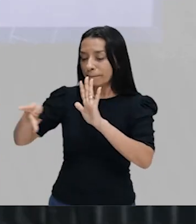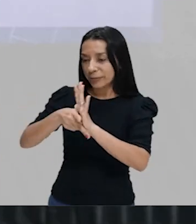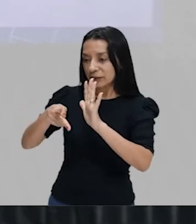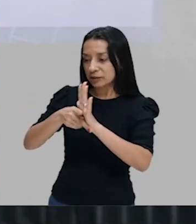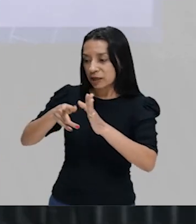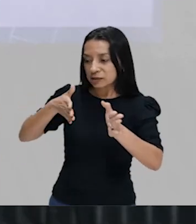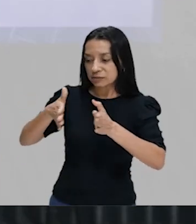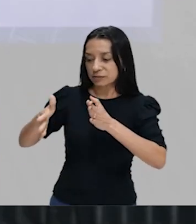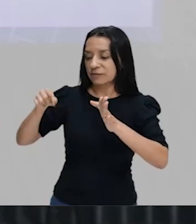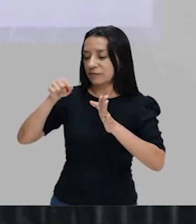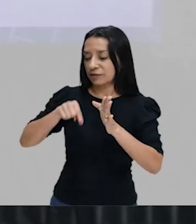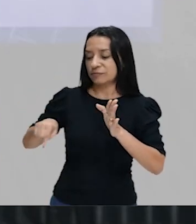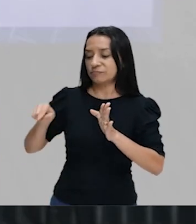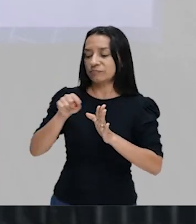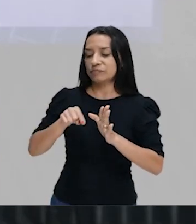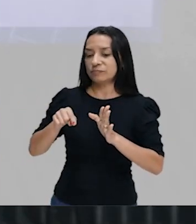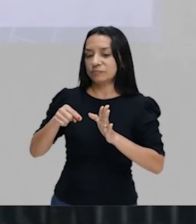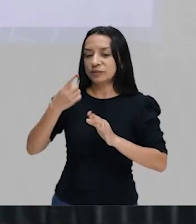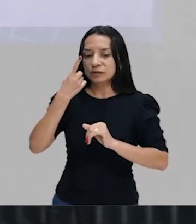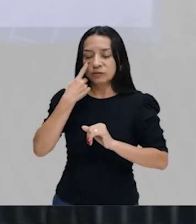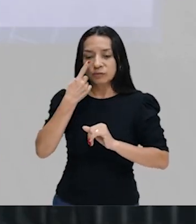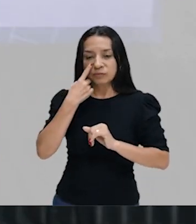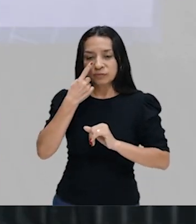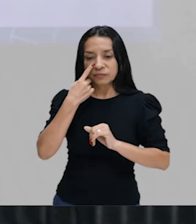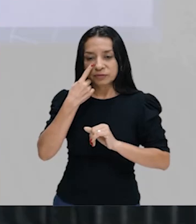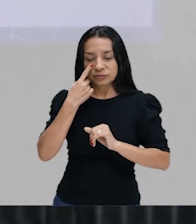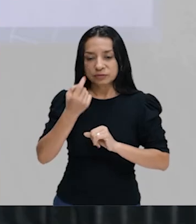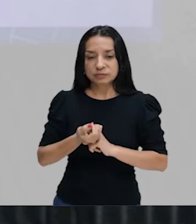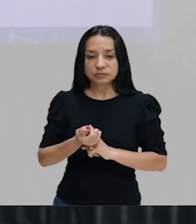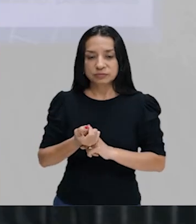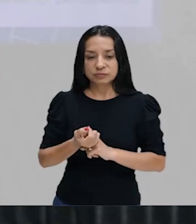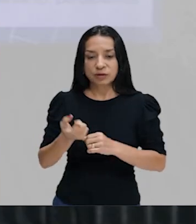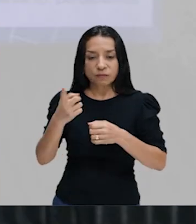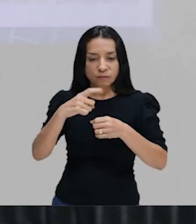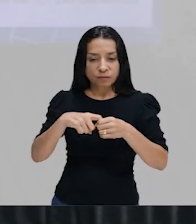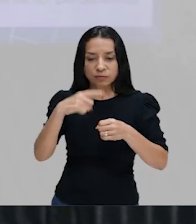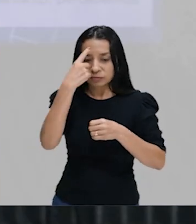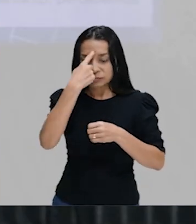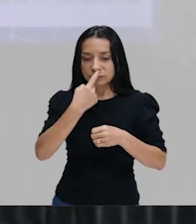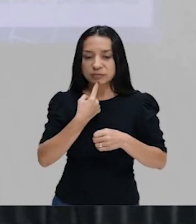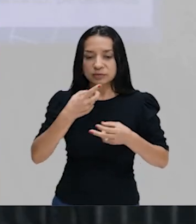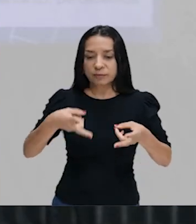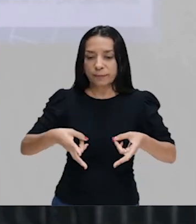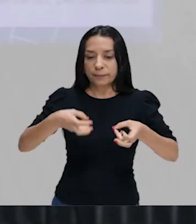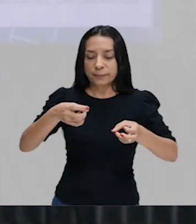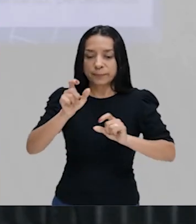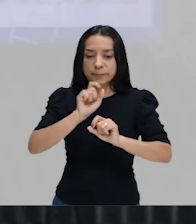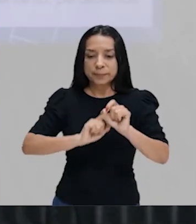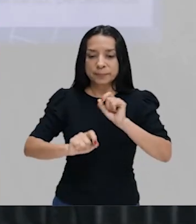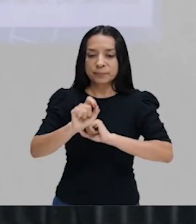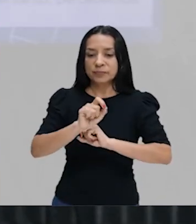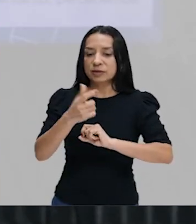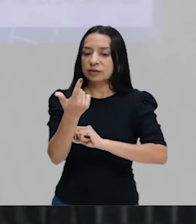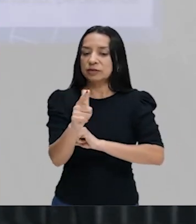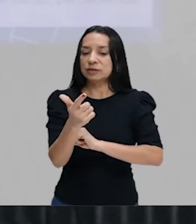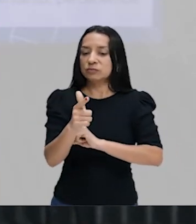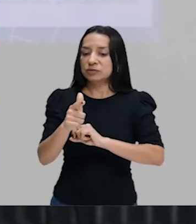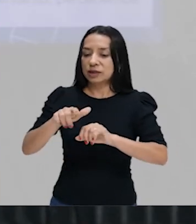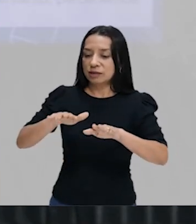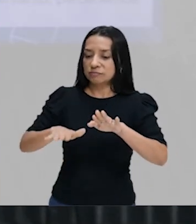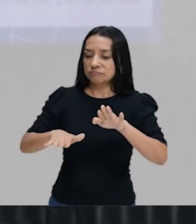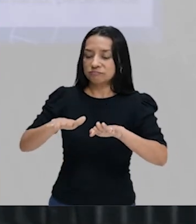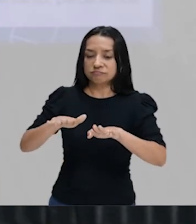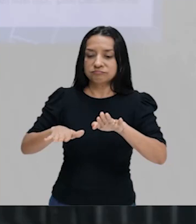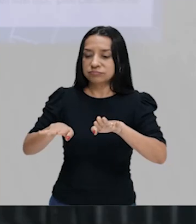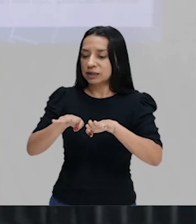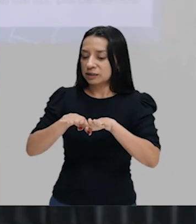intervalo. Veja, né? A gente volta um pouquinho lá na imagem para você perceber que não houve equilíbrio aqui